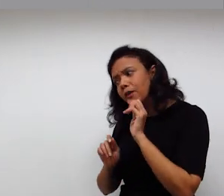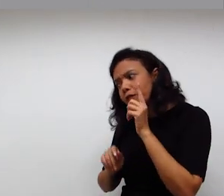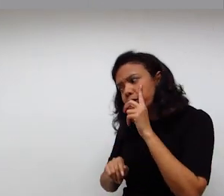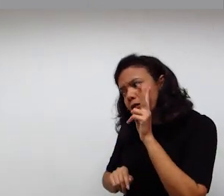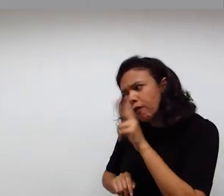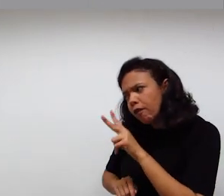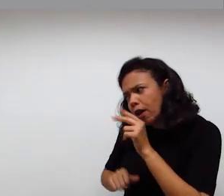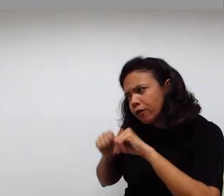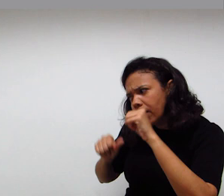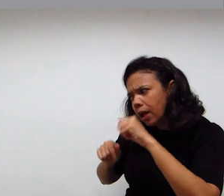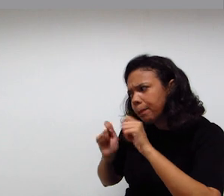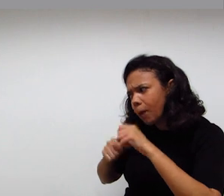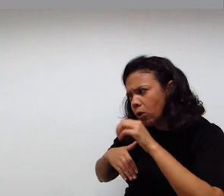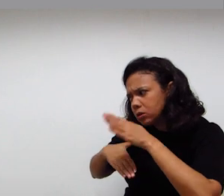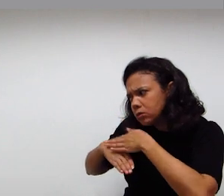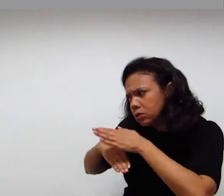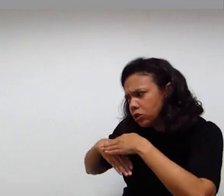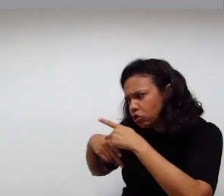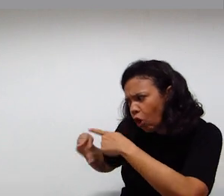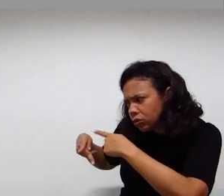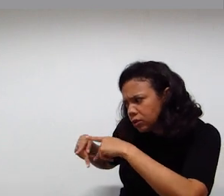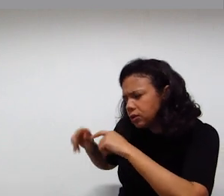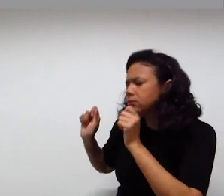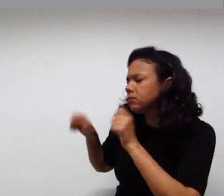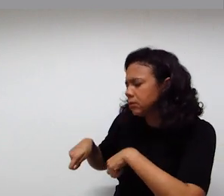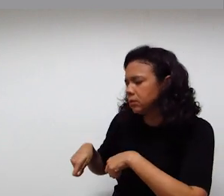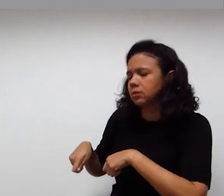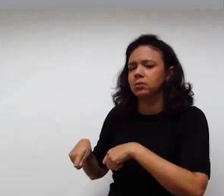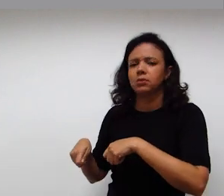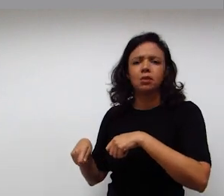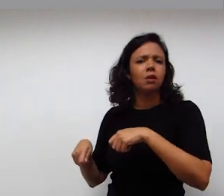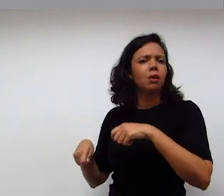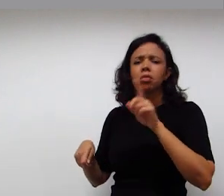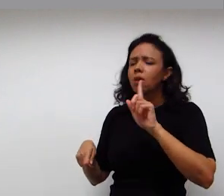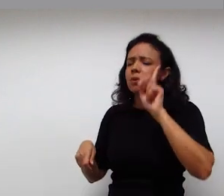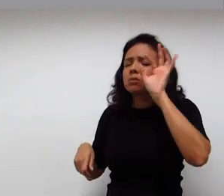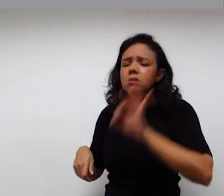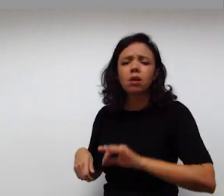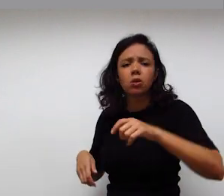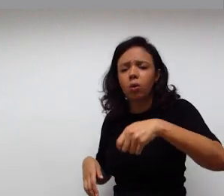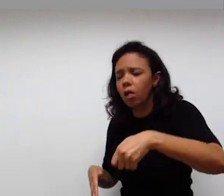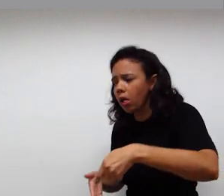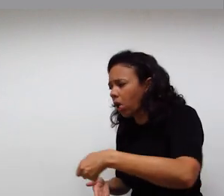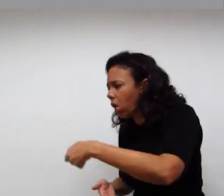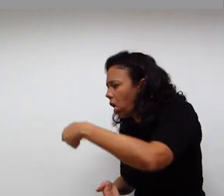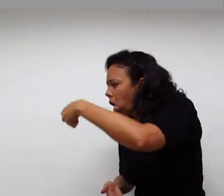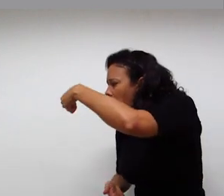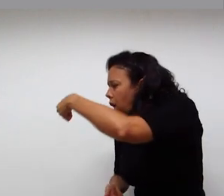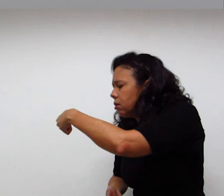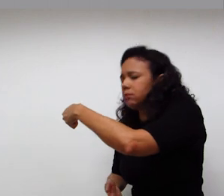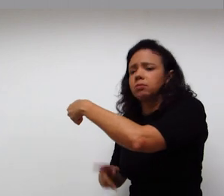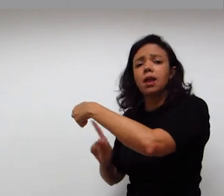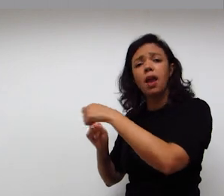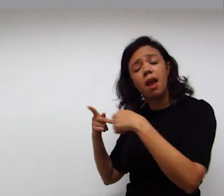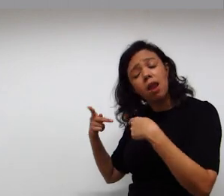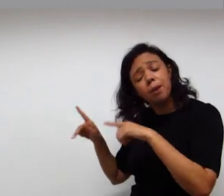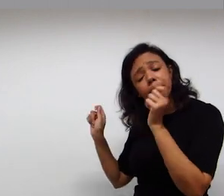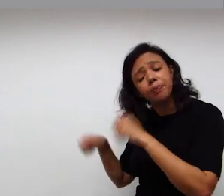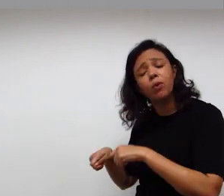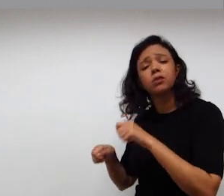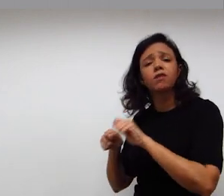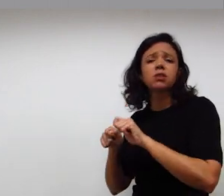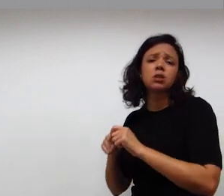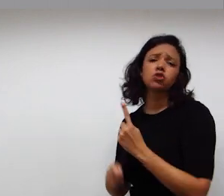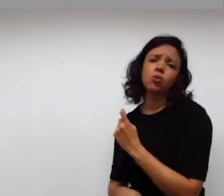Mas é importante evitar sempre dar comida na boca da criança, mas oportunidade que ela consiga fazer sozinha. Se não for